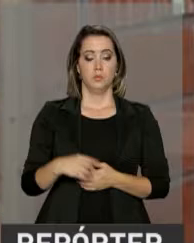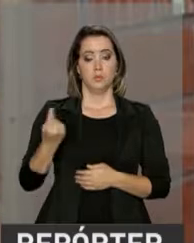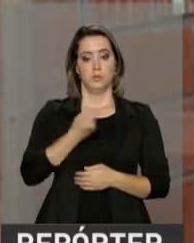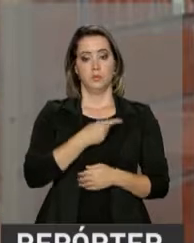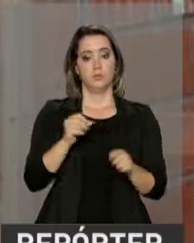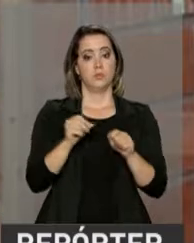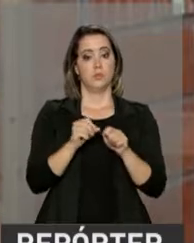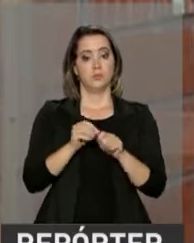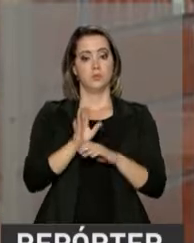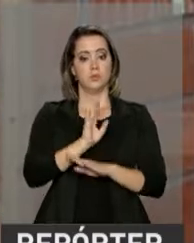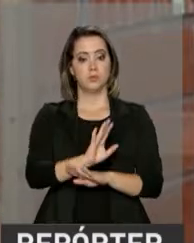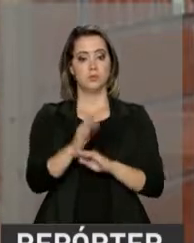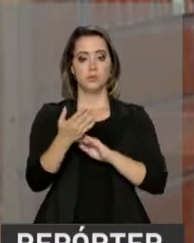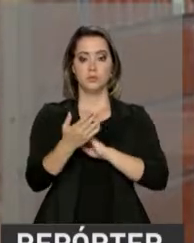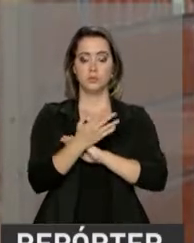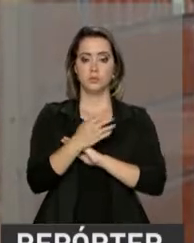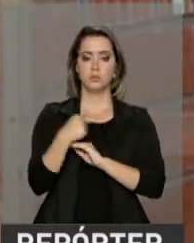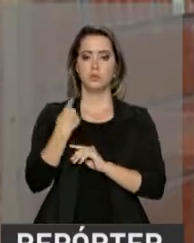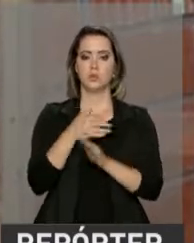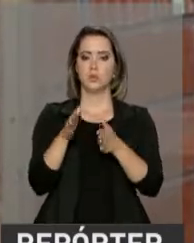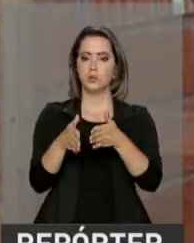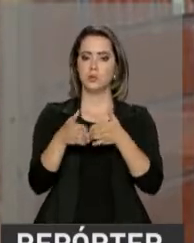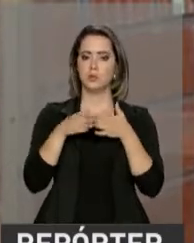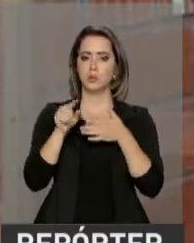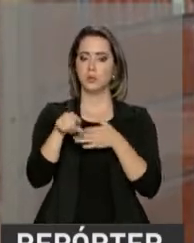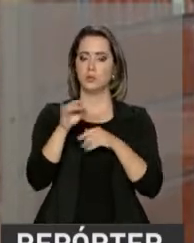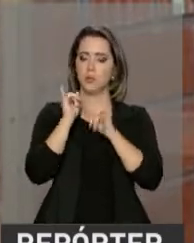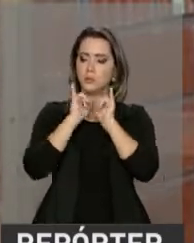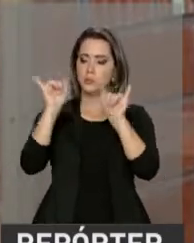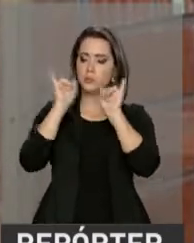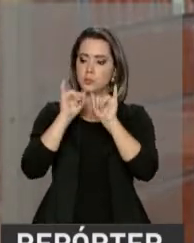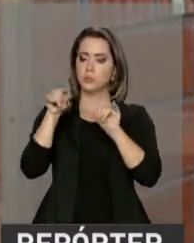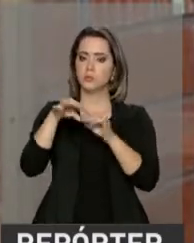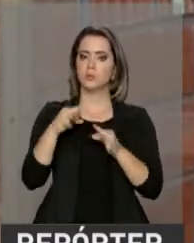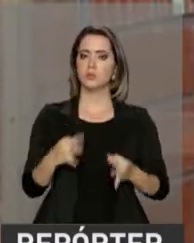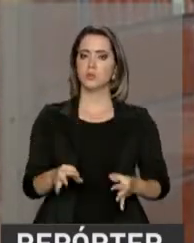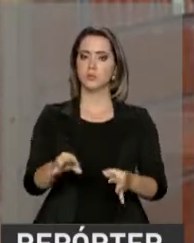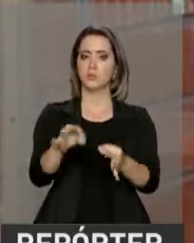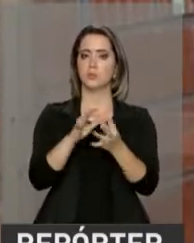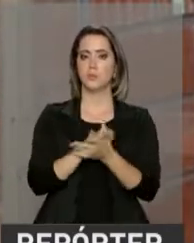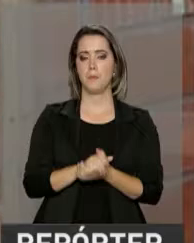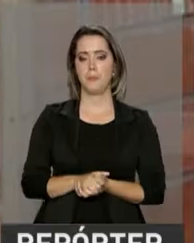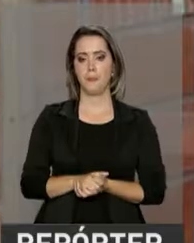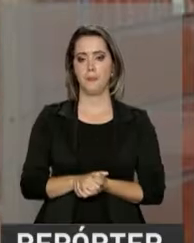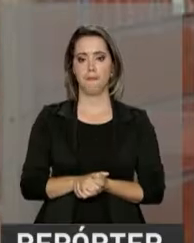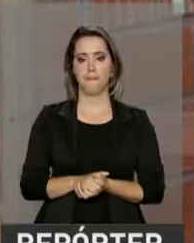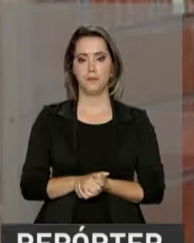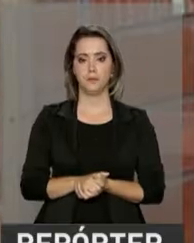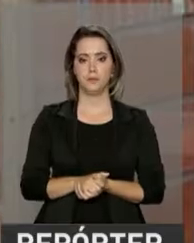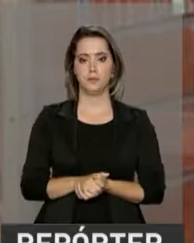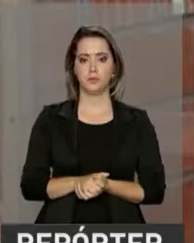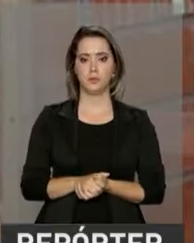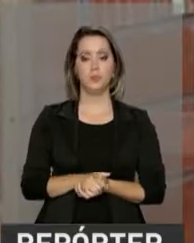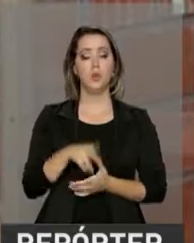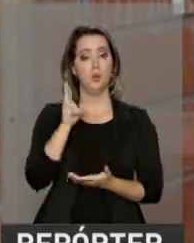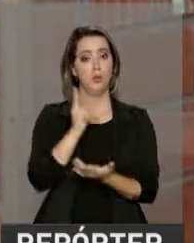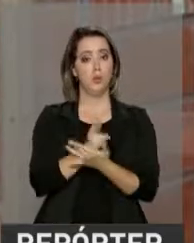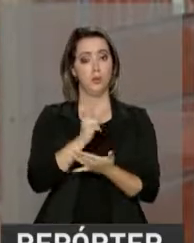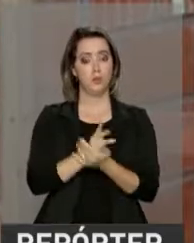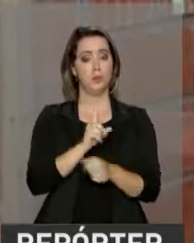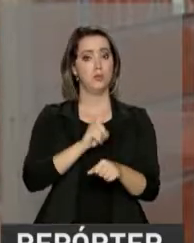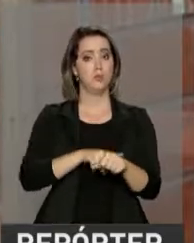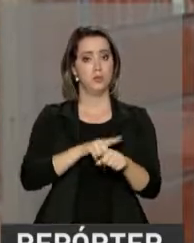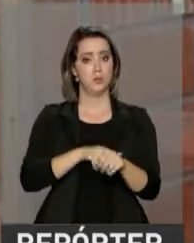cooperação então nós solicitamos que eles divulguem essa tecnologia iam e ao mesmo tempo